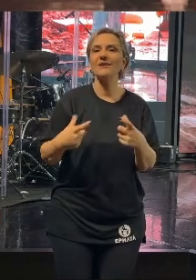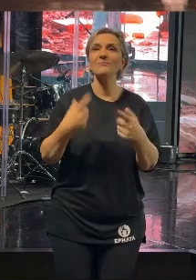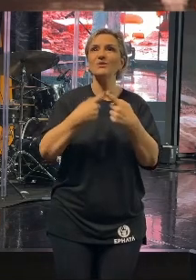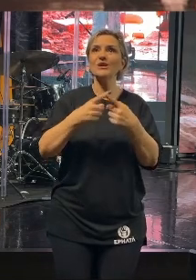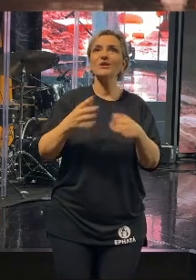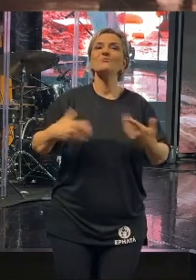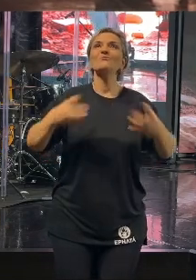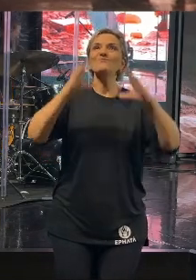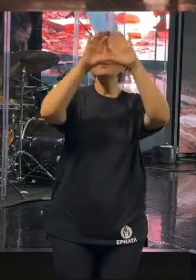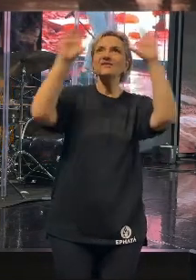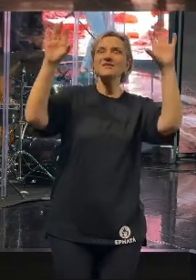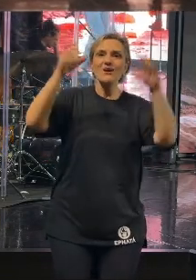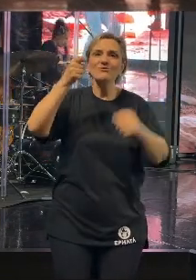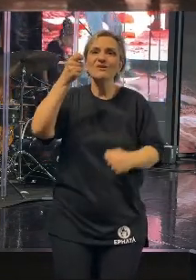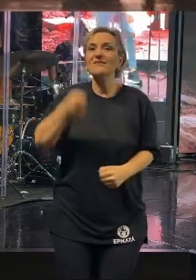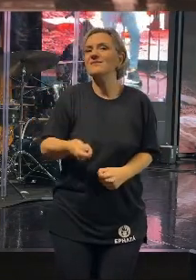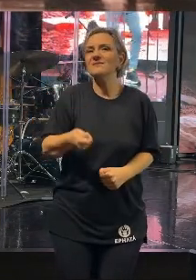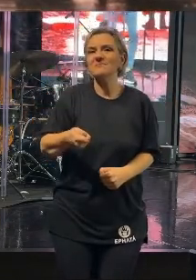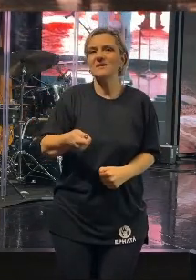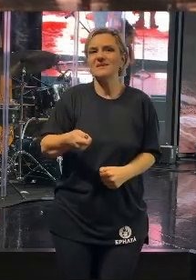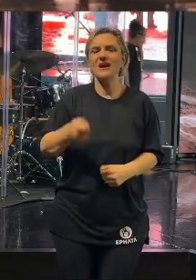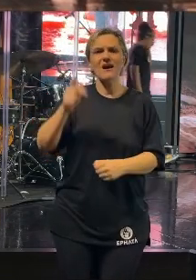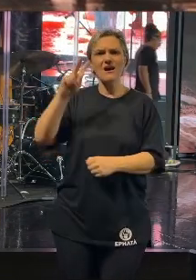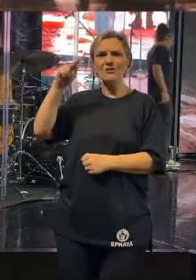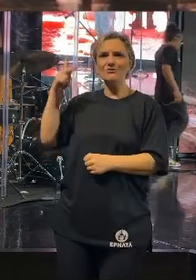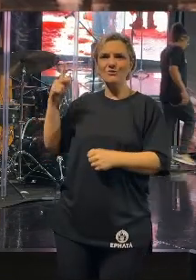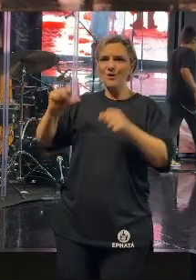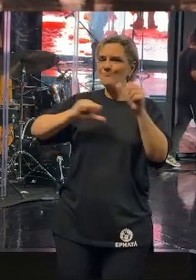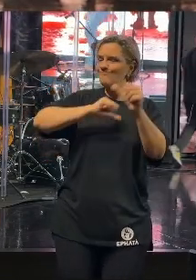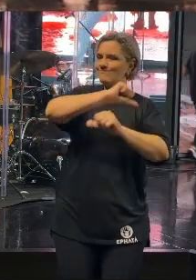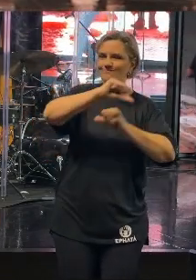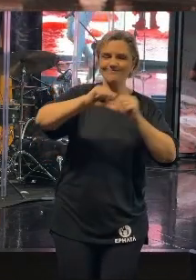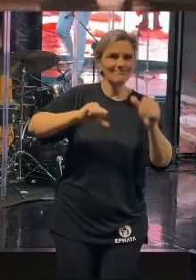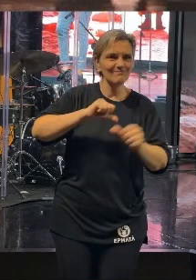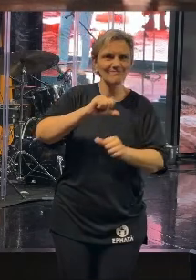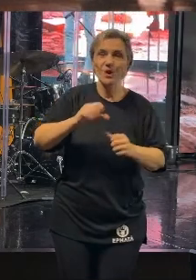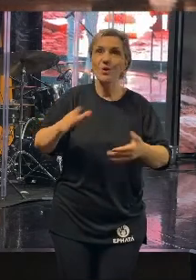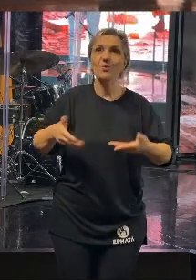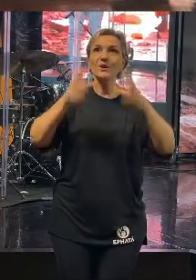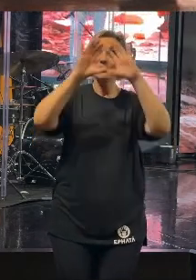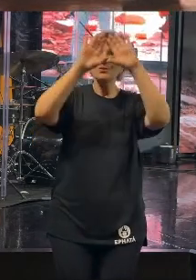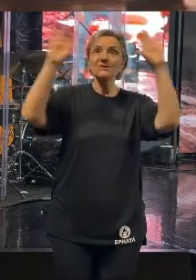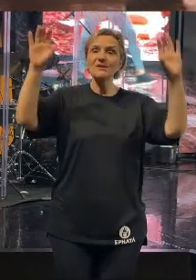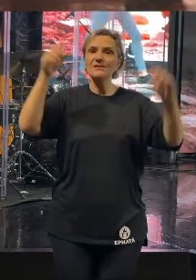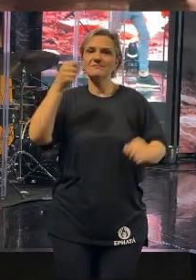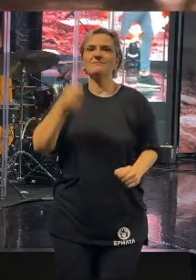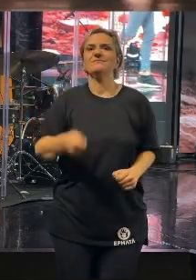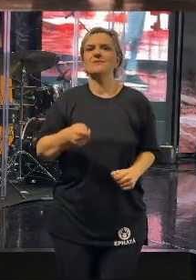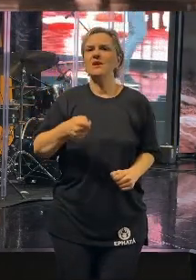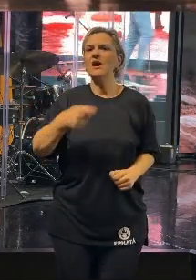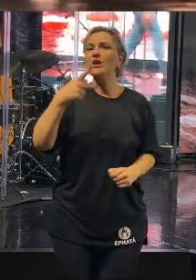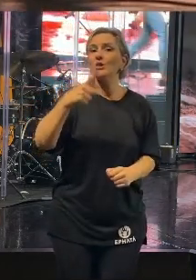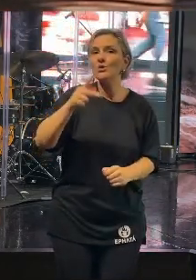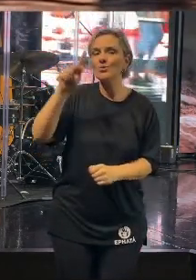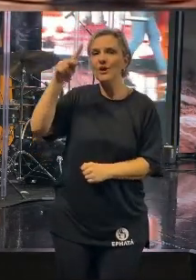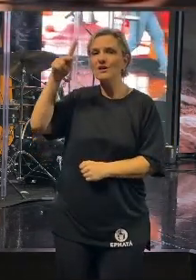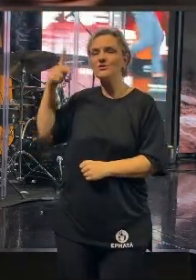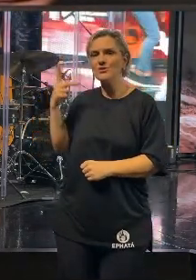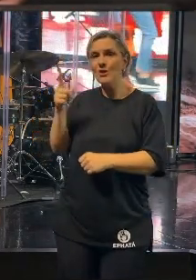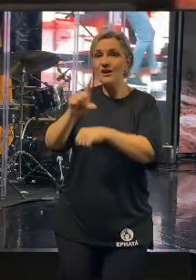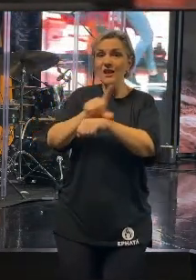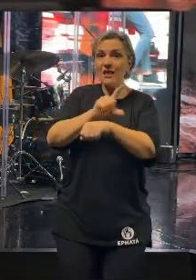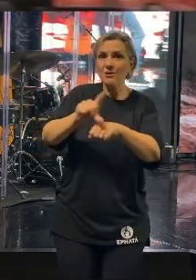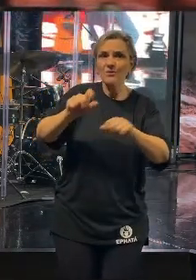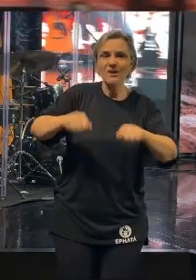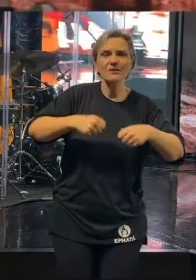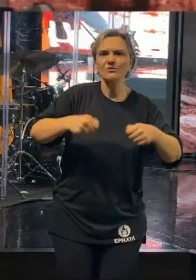céus determinam, a história muda. Quando o céu determina a tua história, Lagoinha